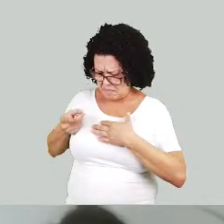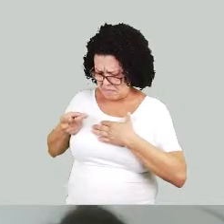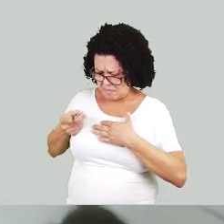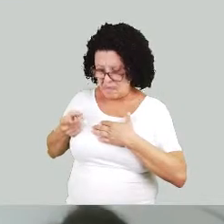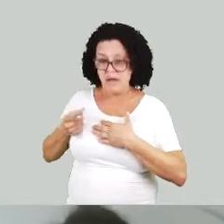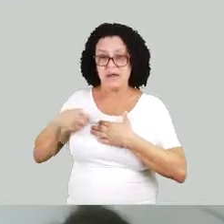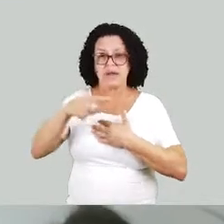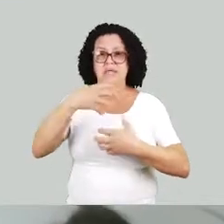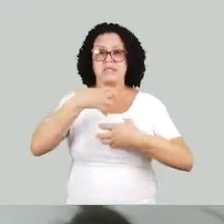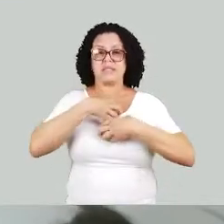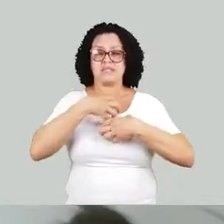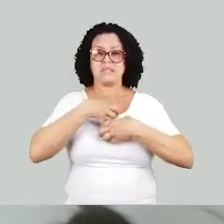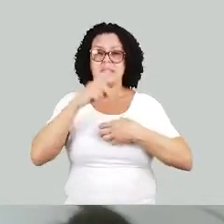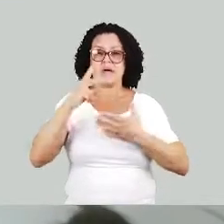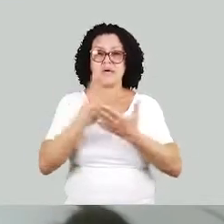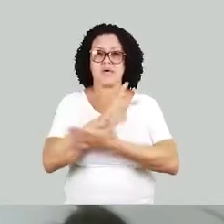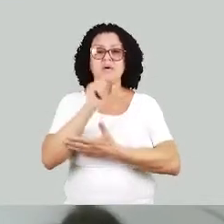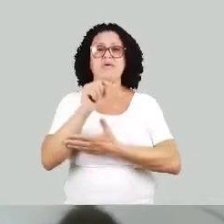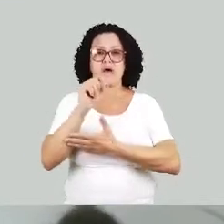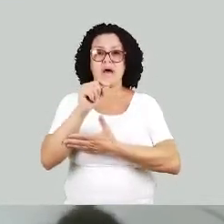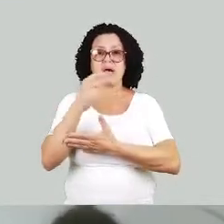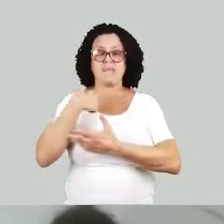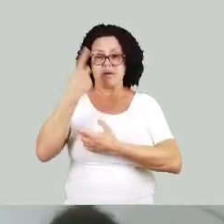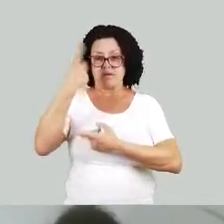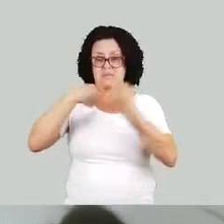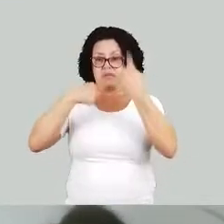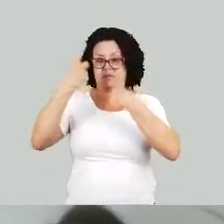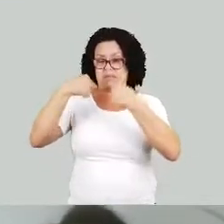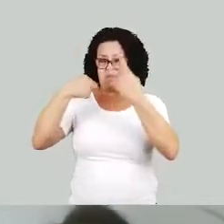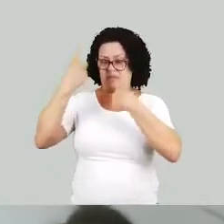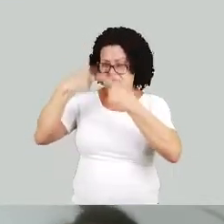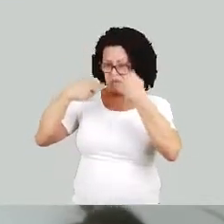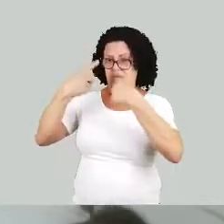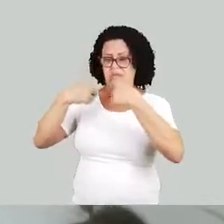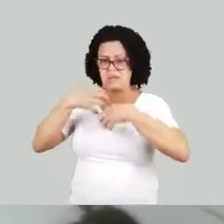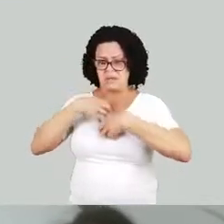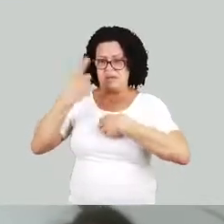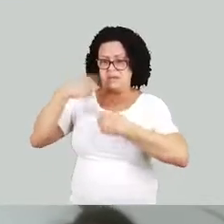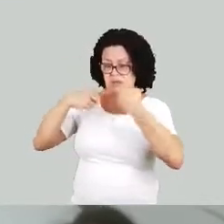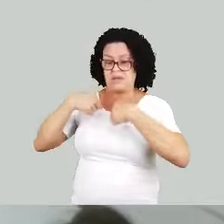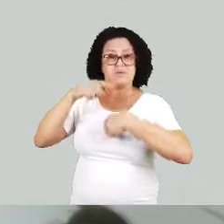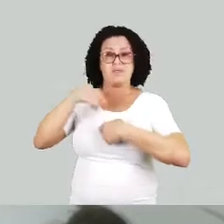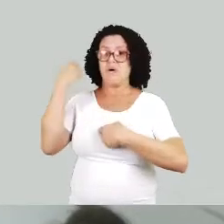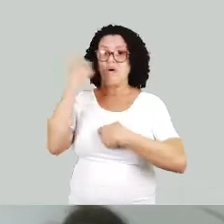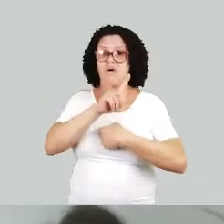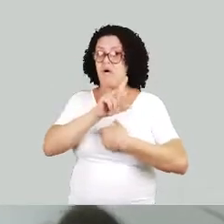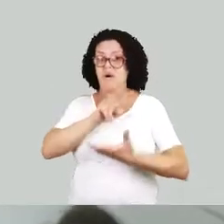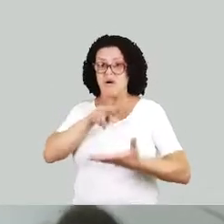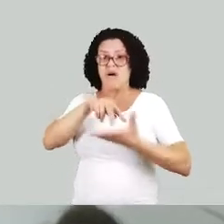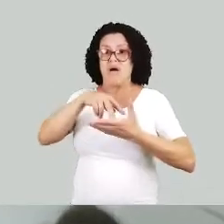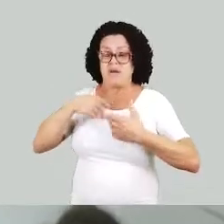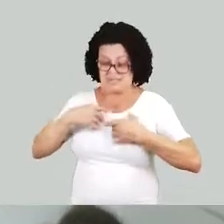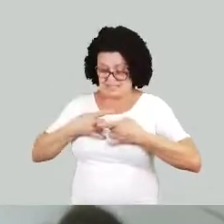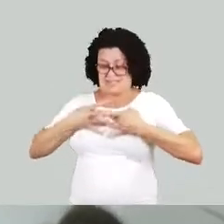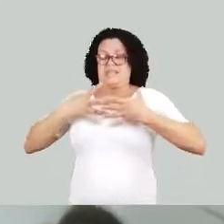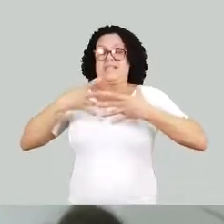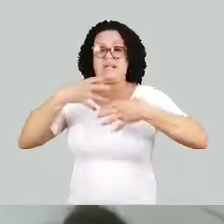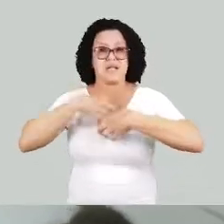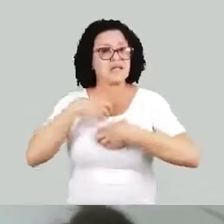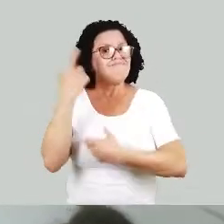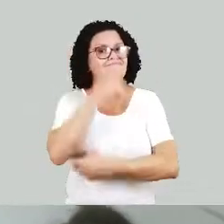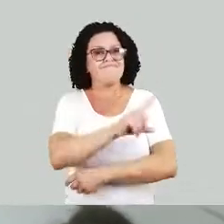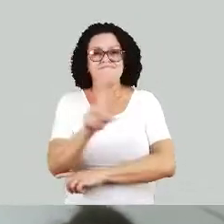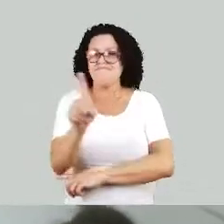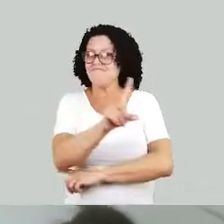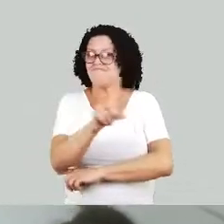esse sentimento passa a nos comandar, a nos dominar, à medida que a gente não consegue se livrar desse